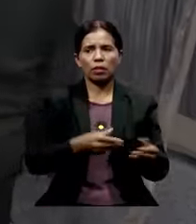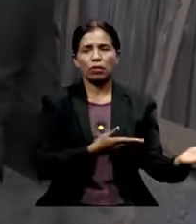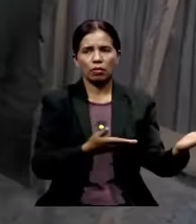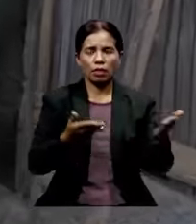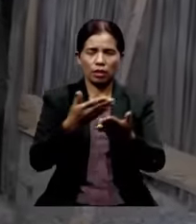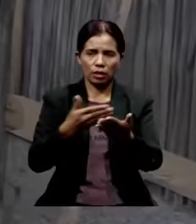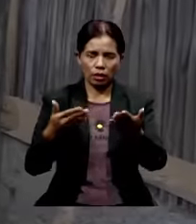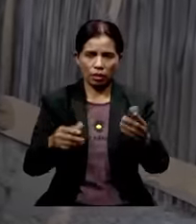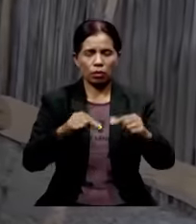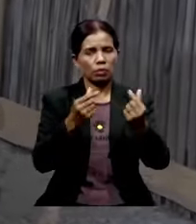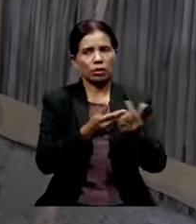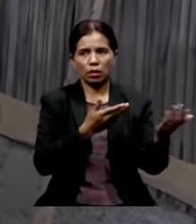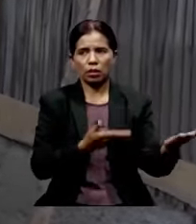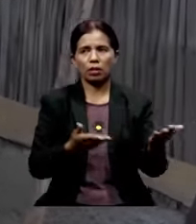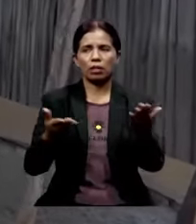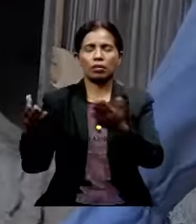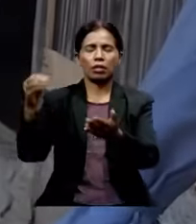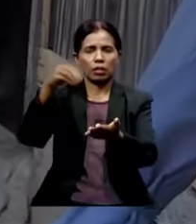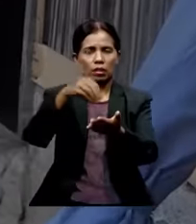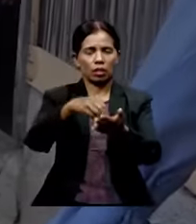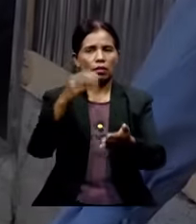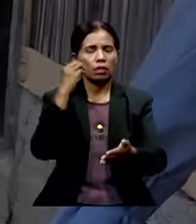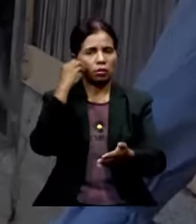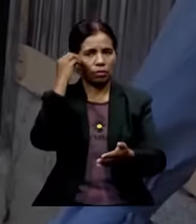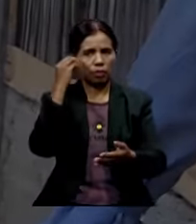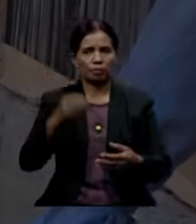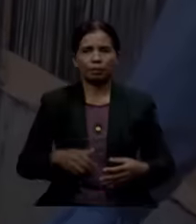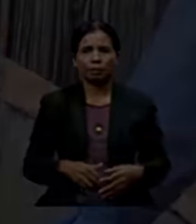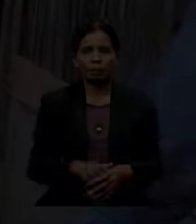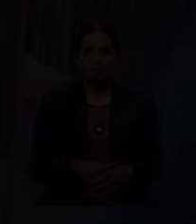equipa sirasai hodi halot iha umalarang. Laro Xavier, Tomás Soares, GMN.